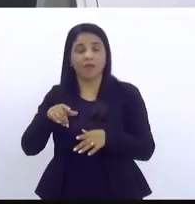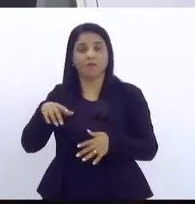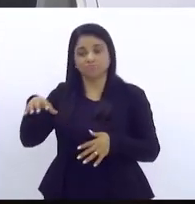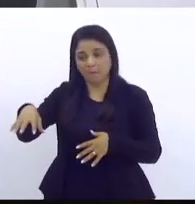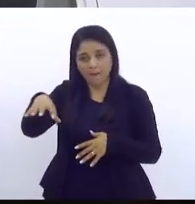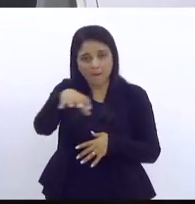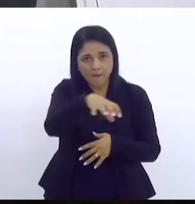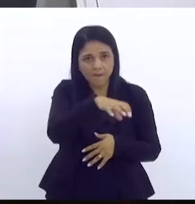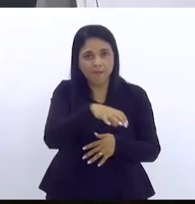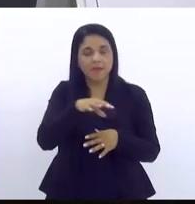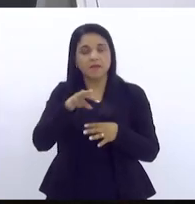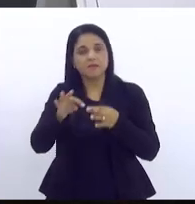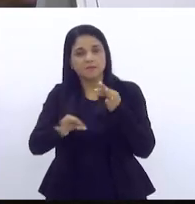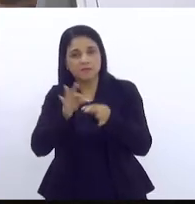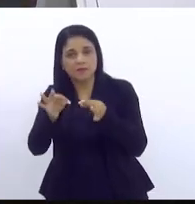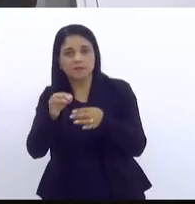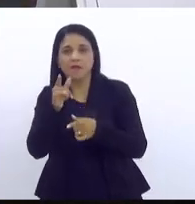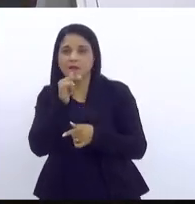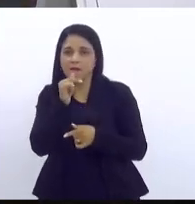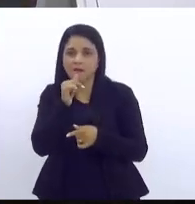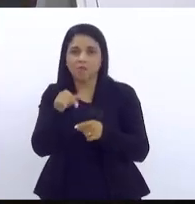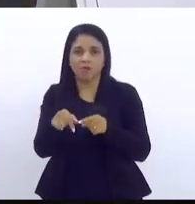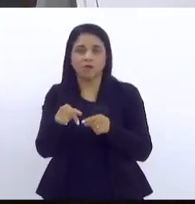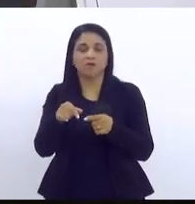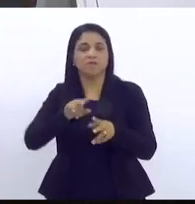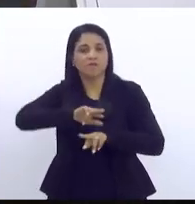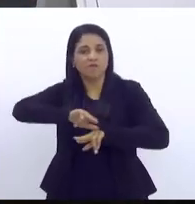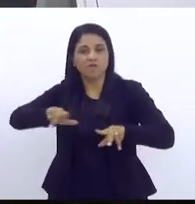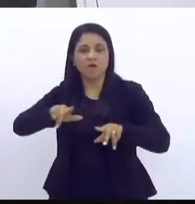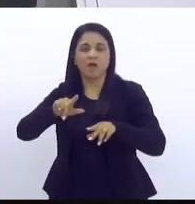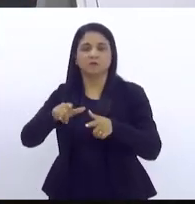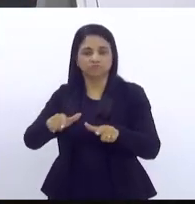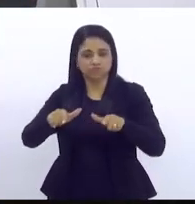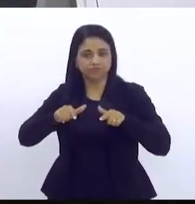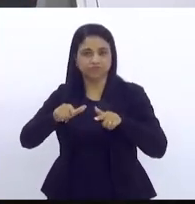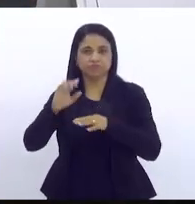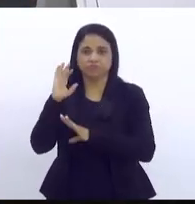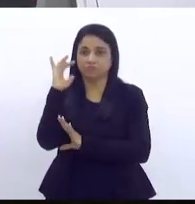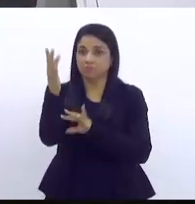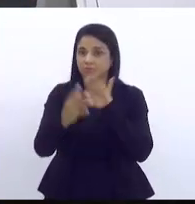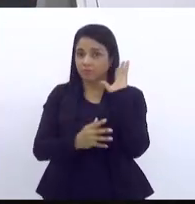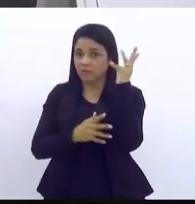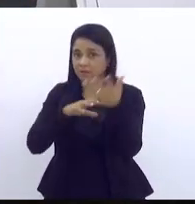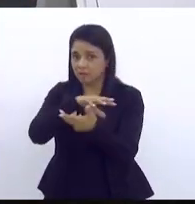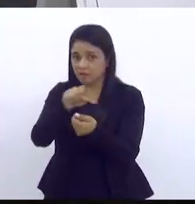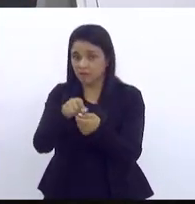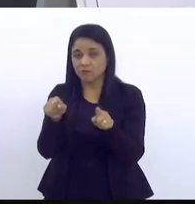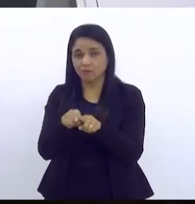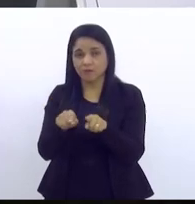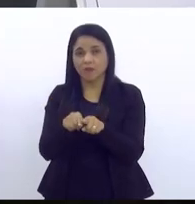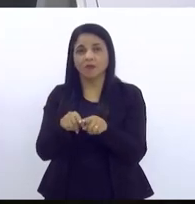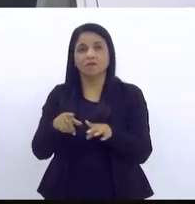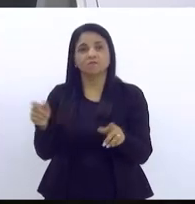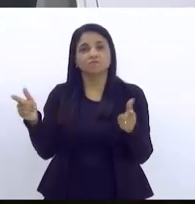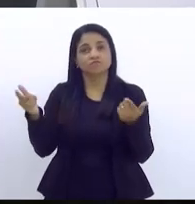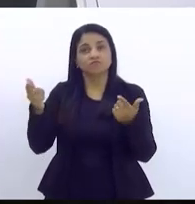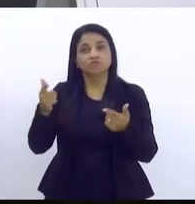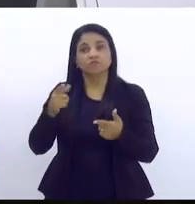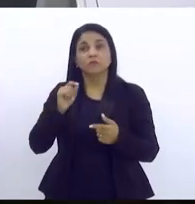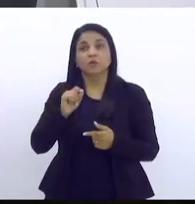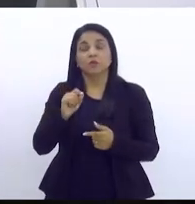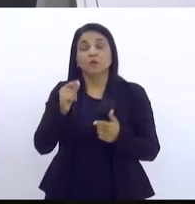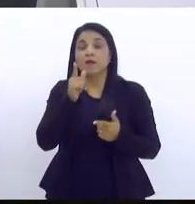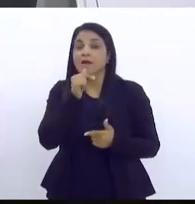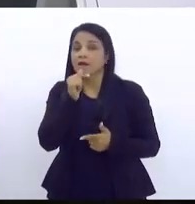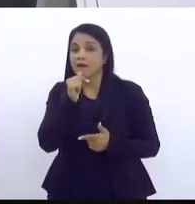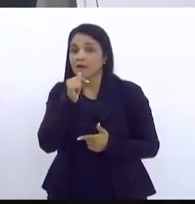tratar dessa questão da água por meio de vários os licenciamentos ambientais o licenciamento ambiental ele deve levar em consideração sobretudo que a